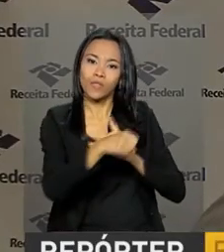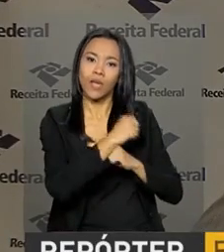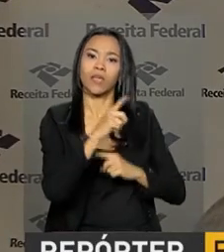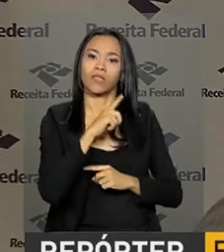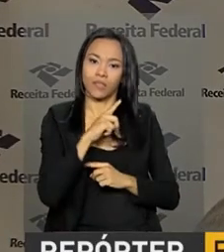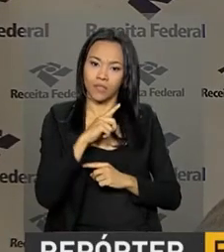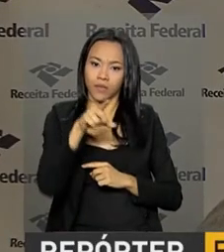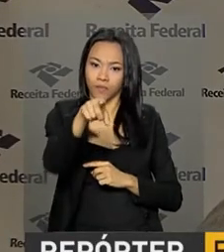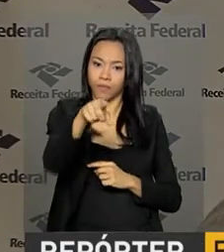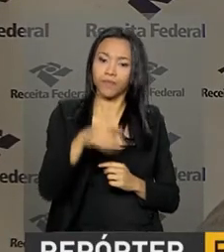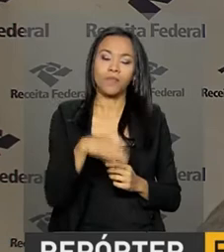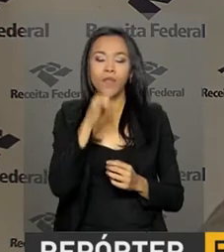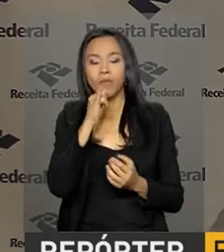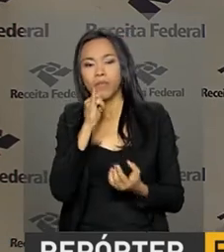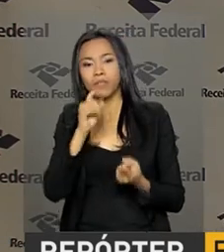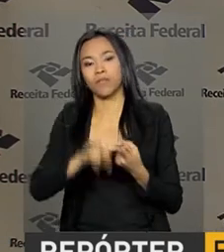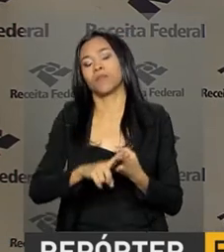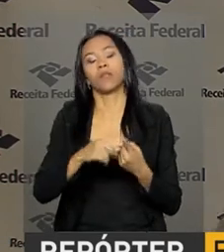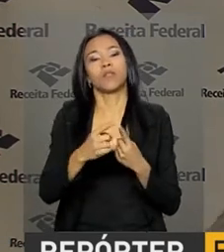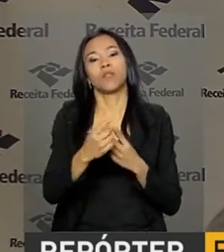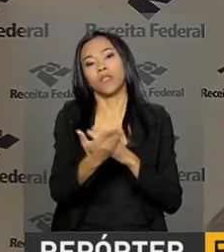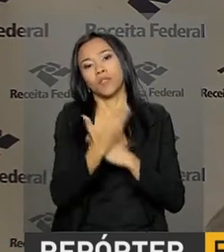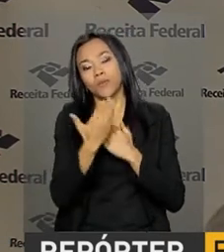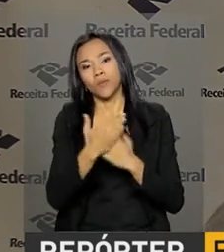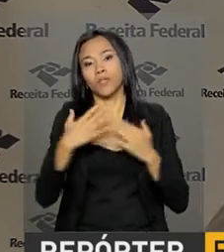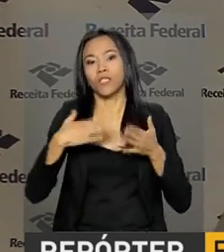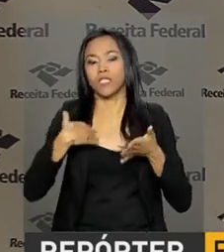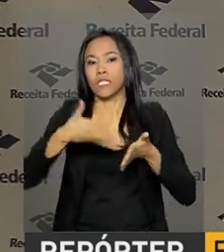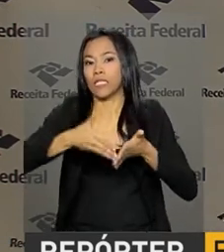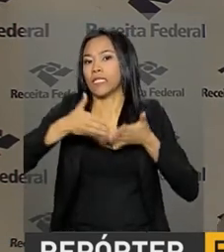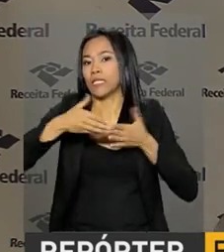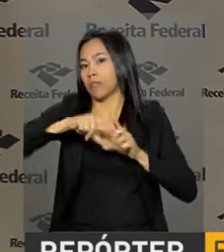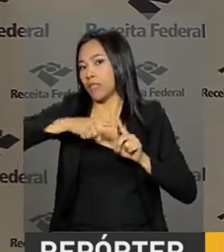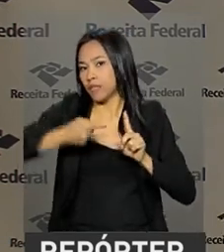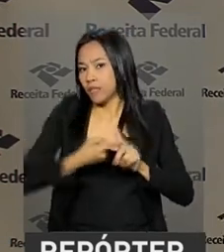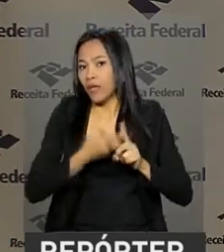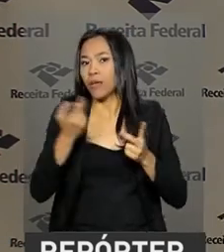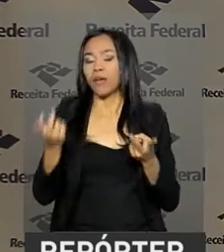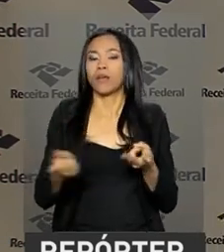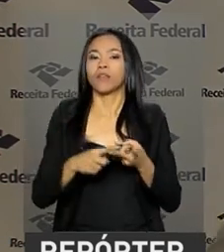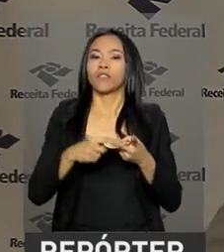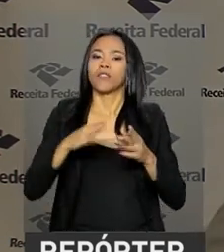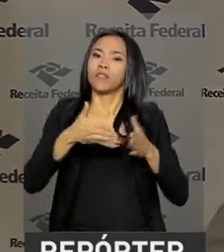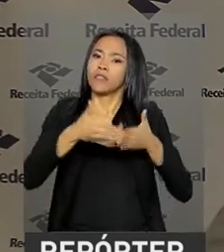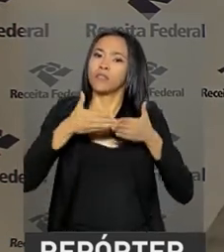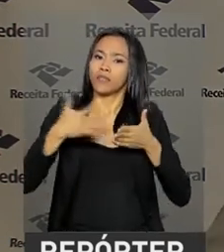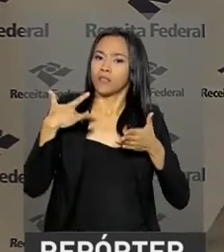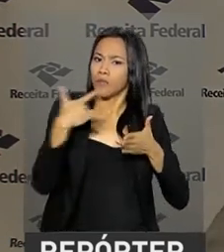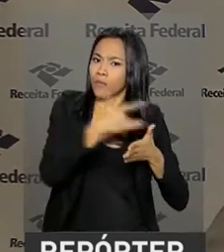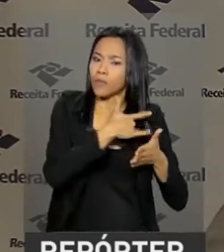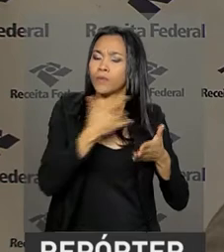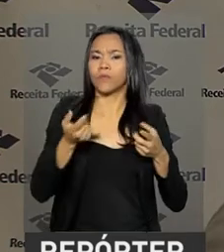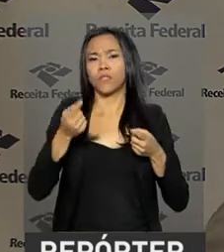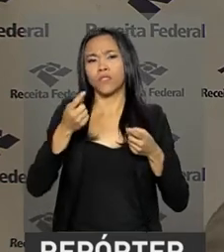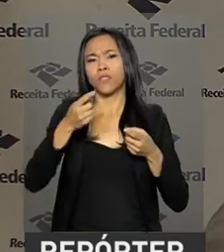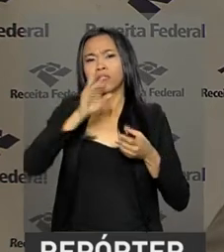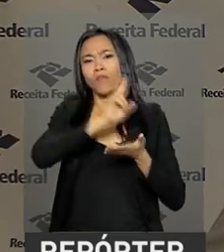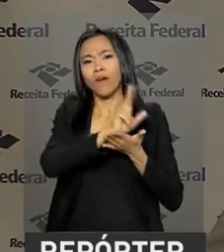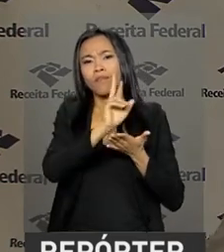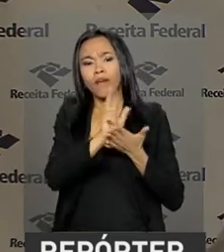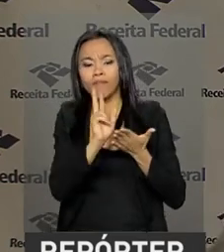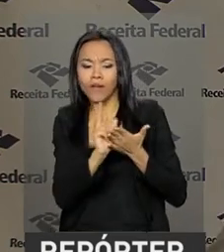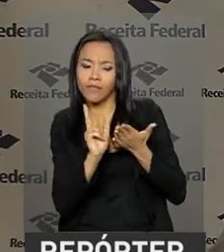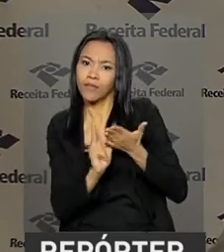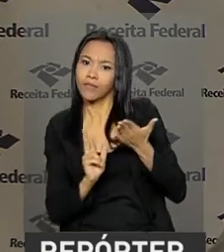no seu benefício previdenciário na sua possibilidade de licença maternidade licença saúde o mei ele também tem um